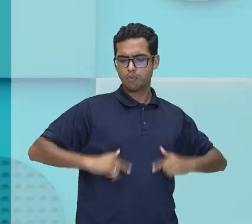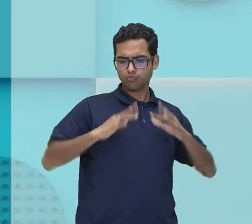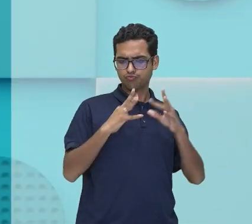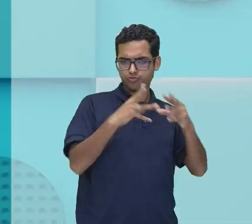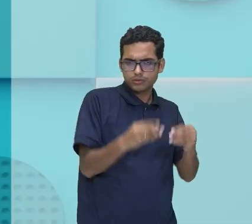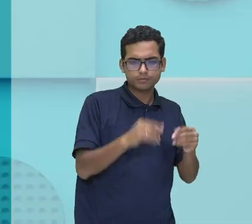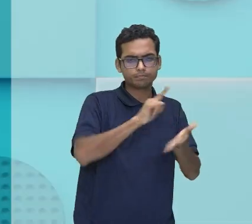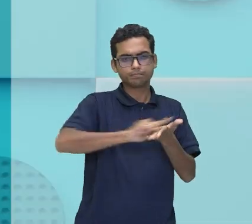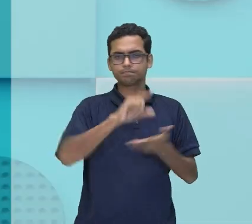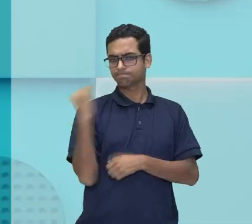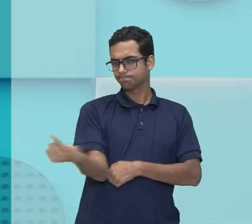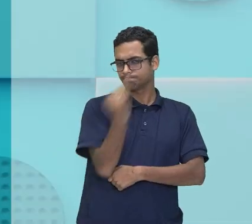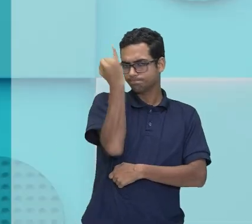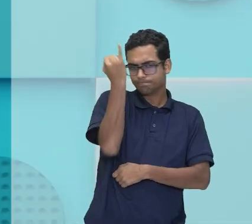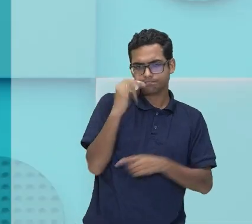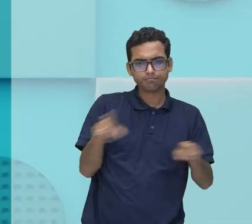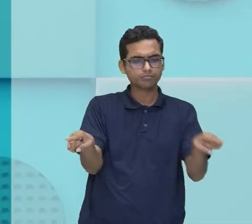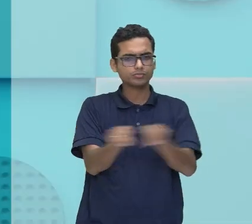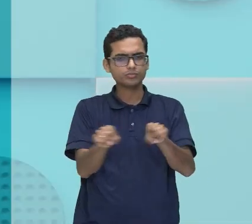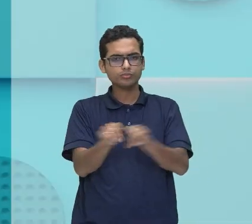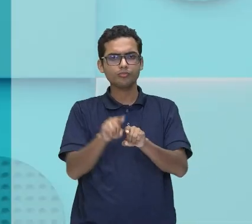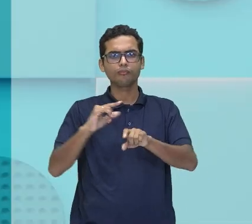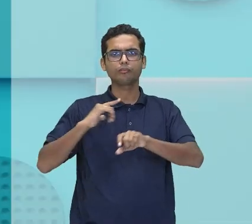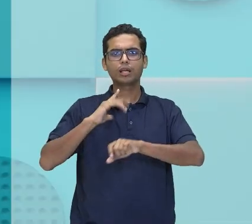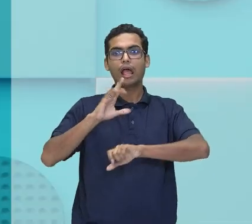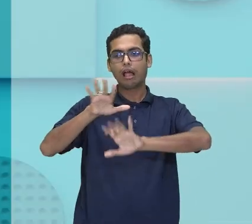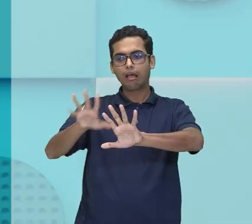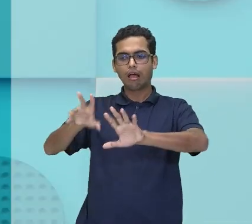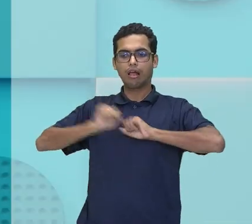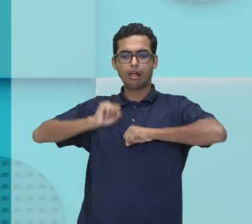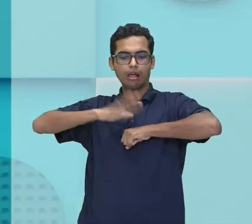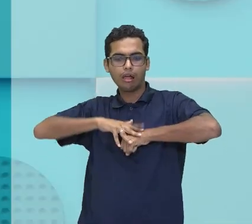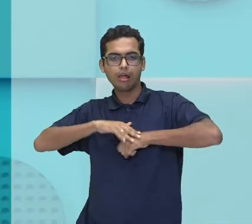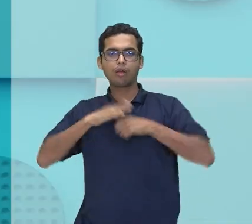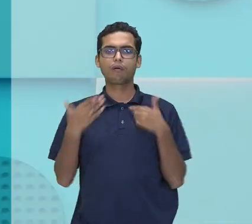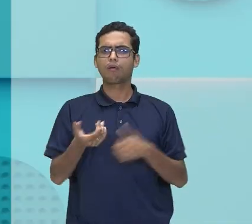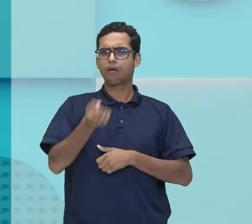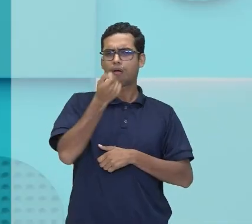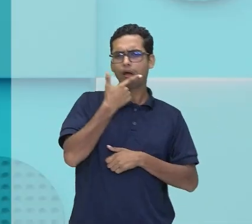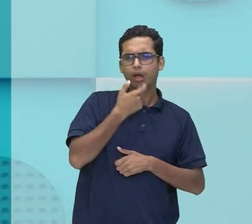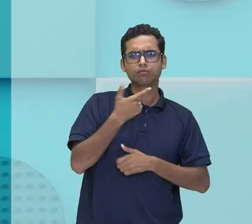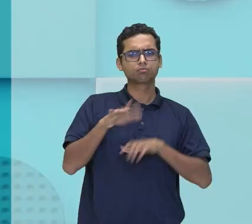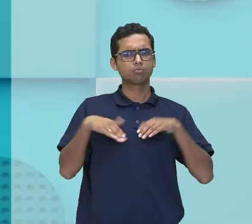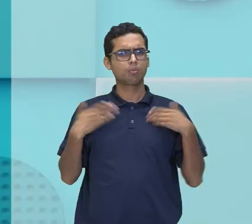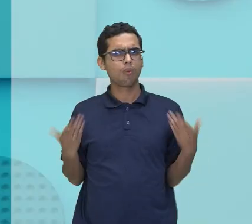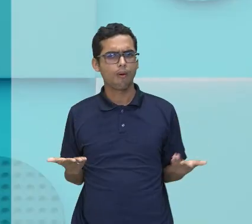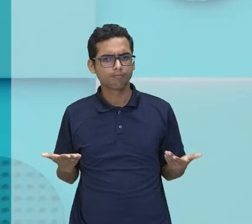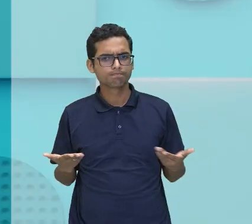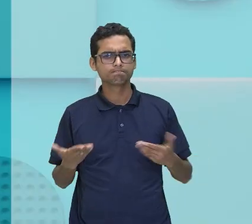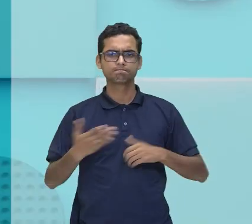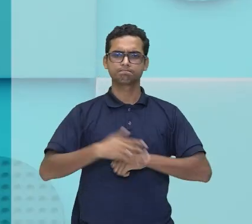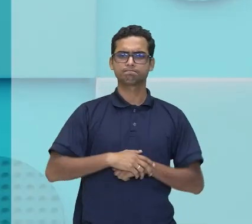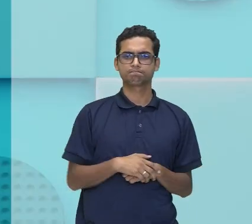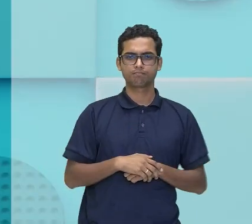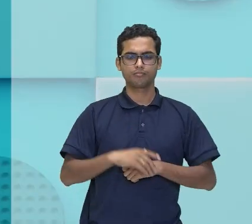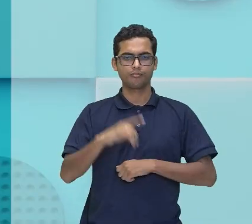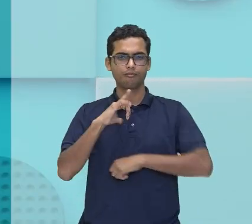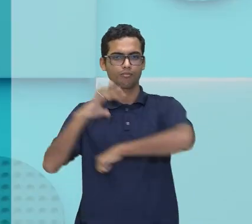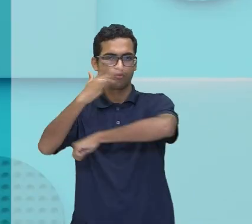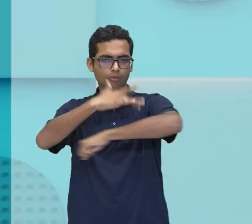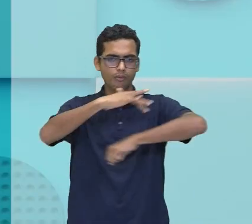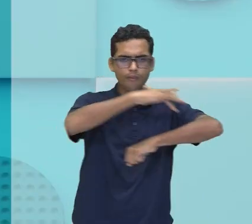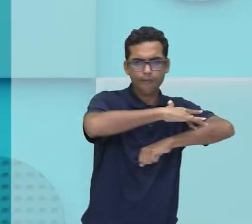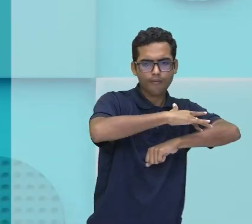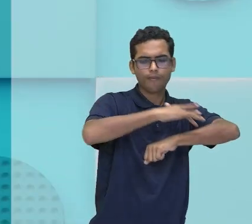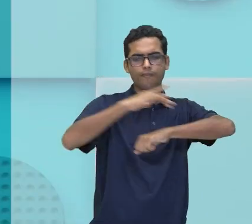posso utilizar? Vocês viram lá que ele foi falando, pode usar tal vacina, da dengue tem vacina, mas do zika e do chikungunya ainda não tinha, mas